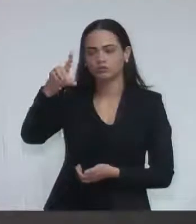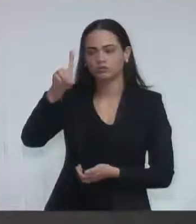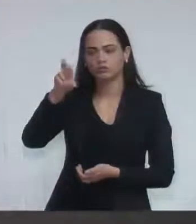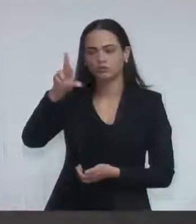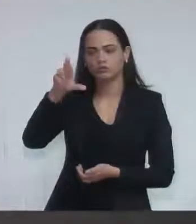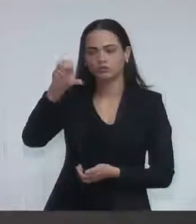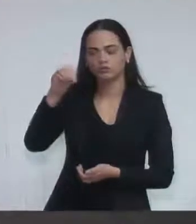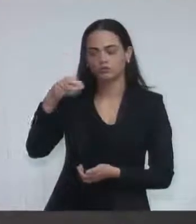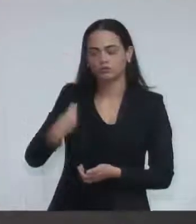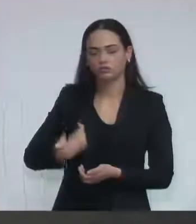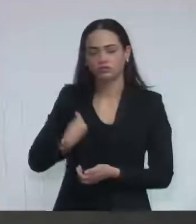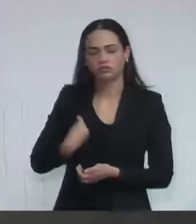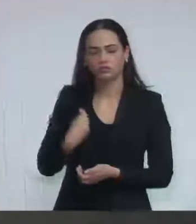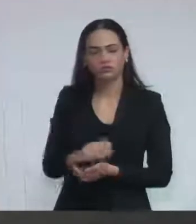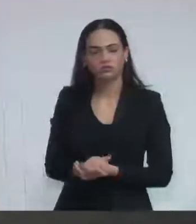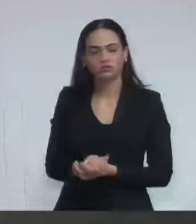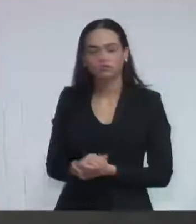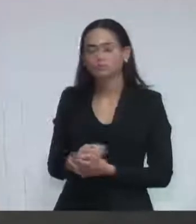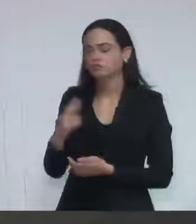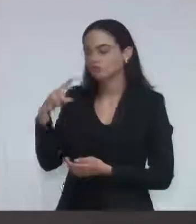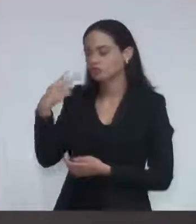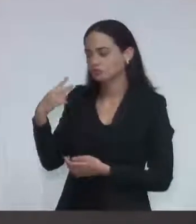Senhor presidente, 3 vereadores presentes.